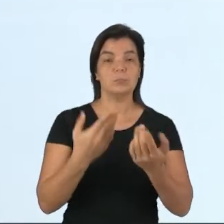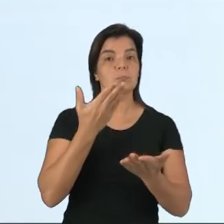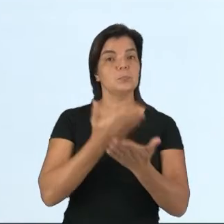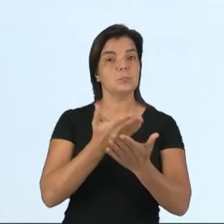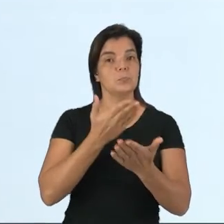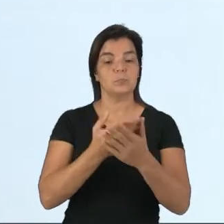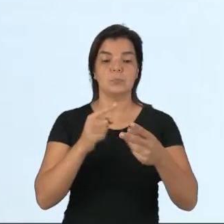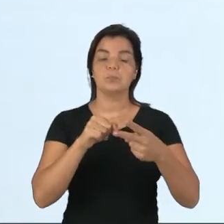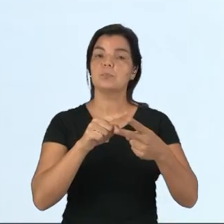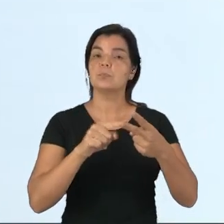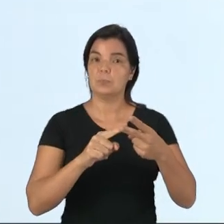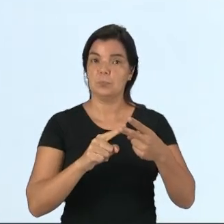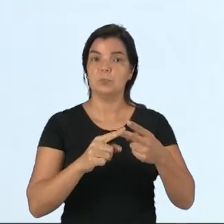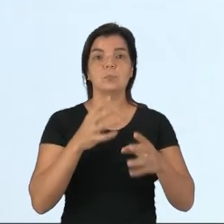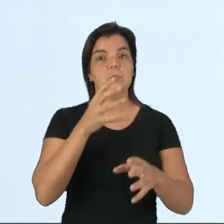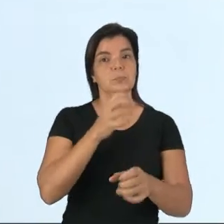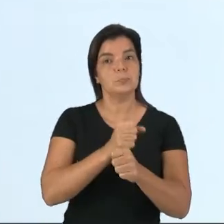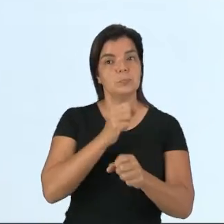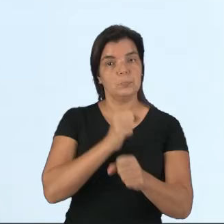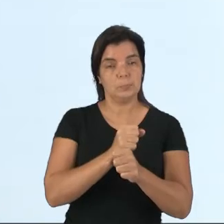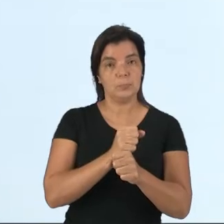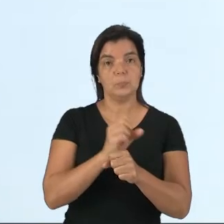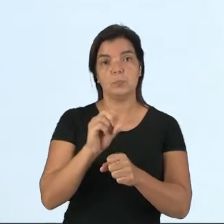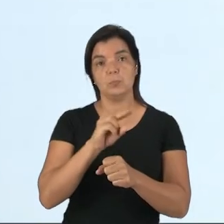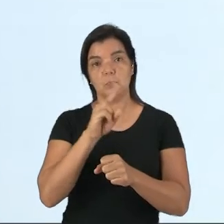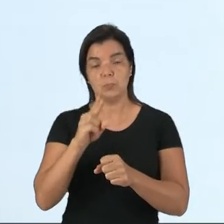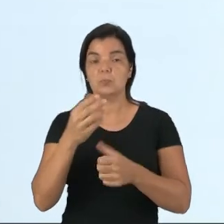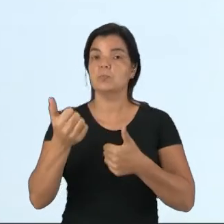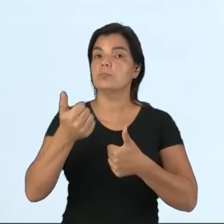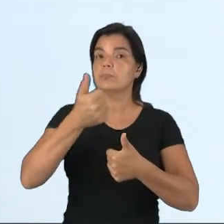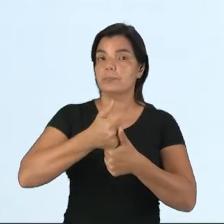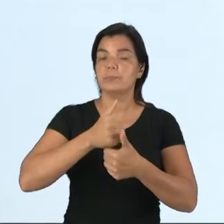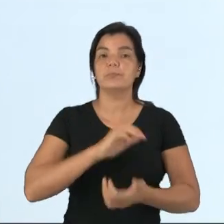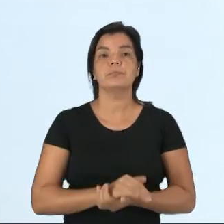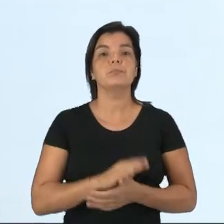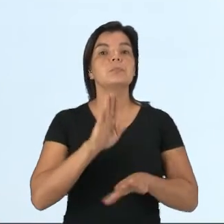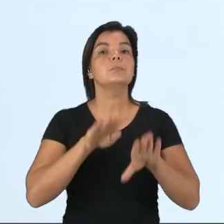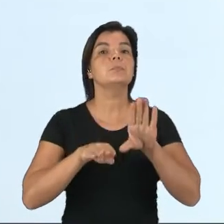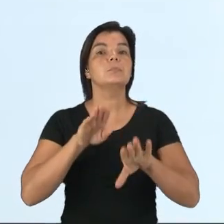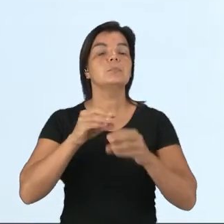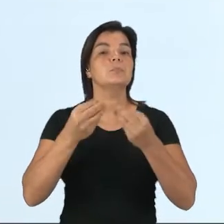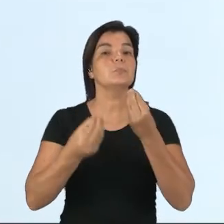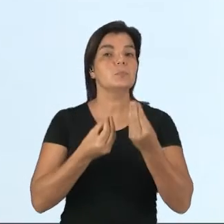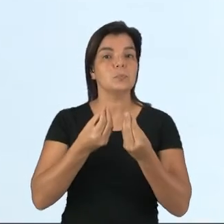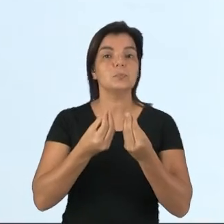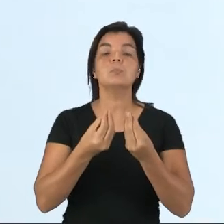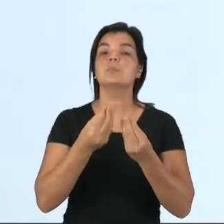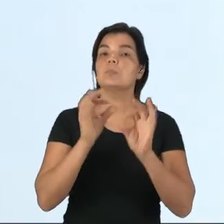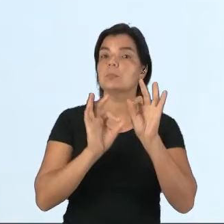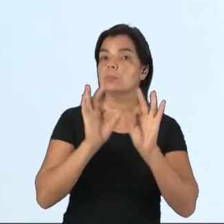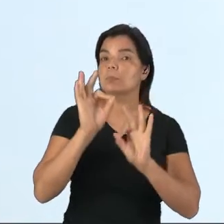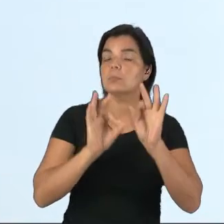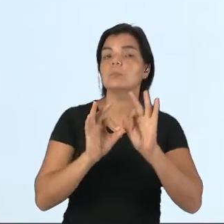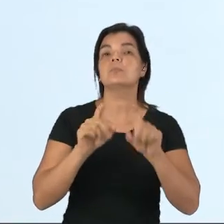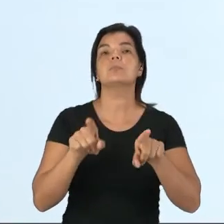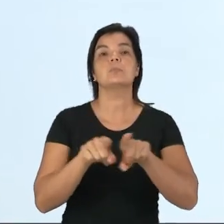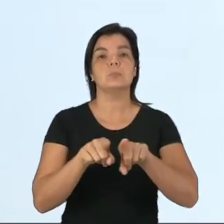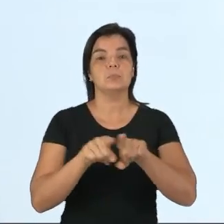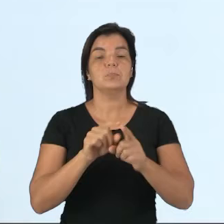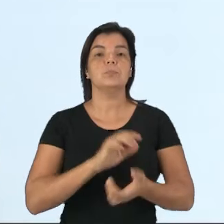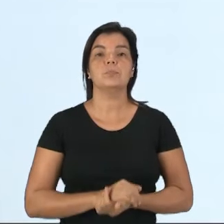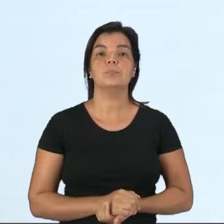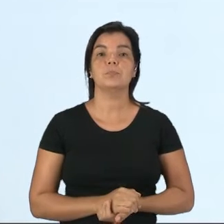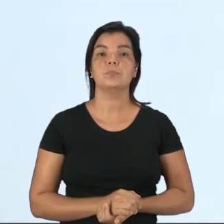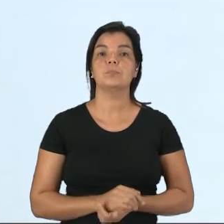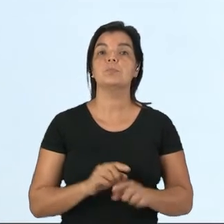estudos, temos dois métodos, da adição, né, ou da substituição. Dependendo de como você monta o sistema, você vai trabalhar